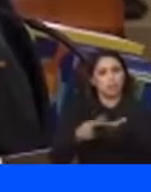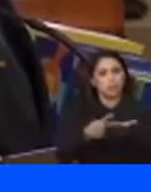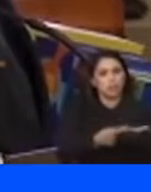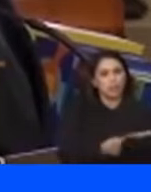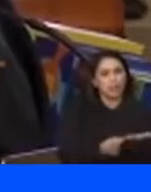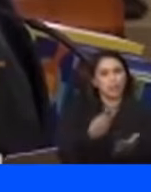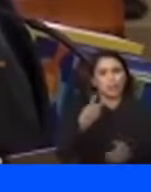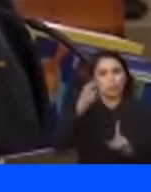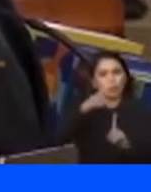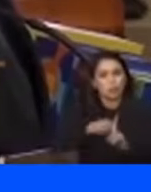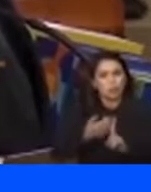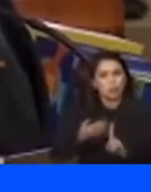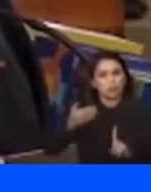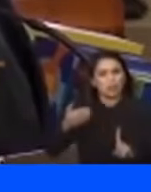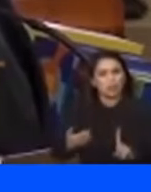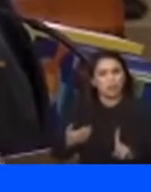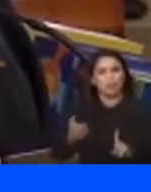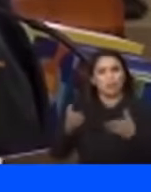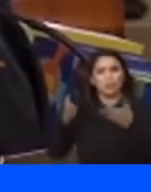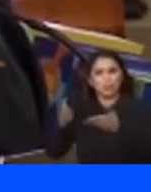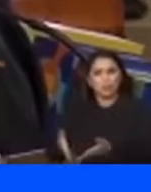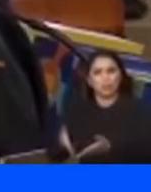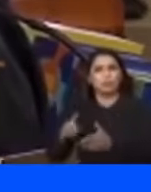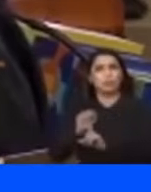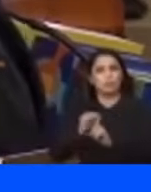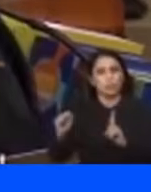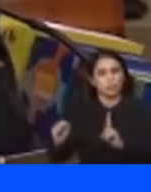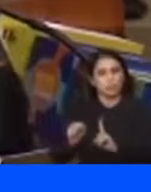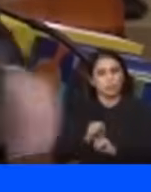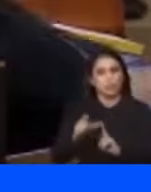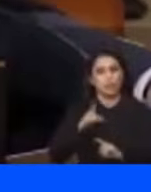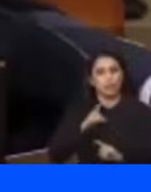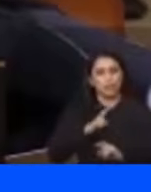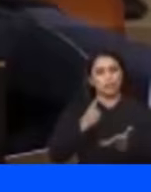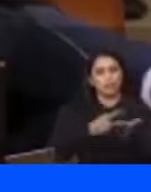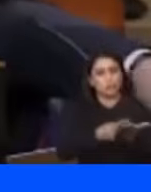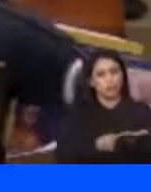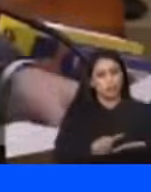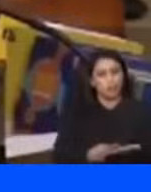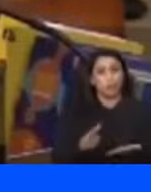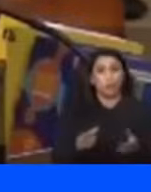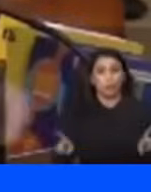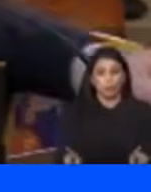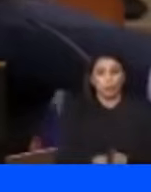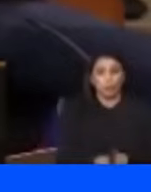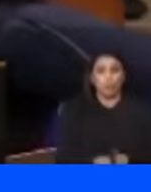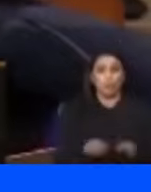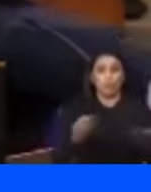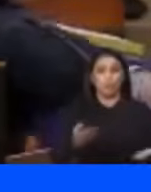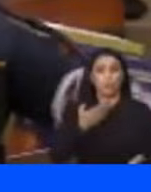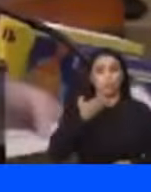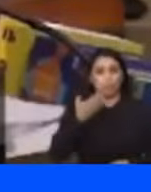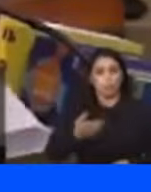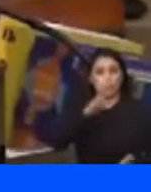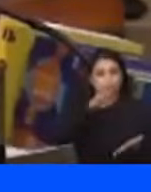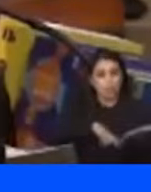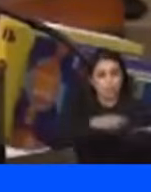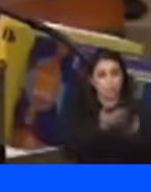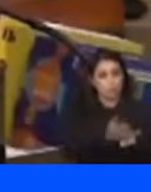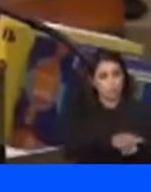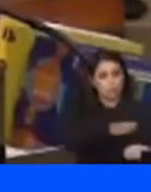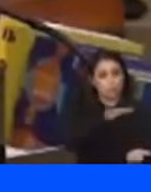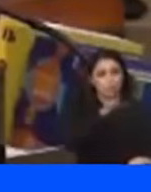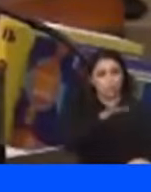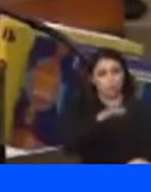2 meses atrás, fiz um seminário tratando do acordo de não persecução penal. Então, eu peço vista dos autos, senhora presidente, até para que